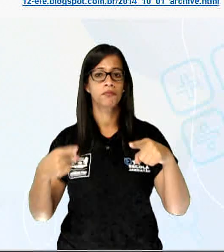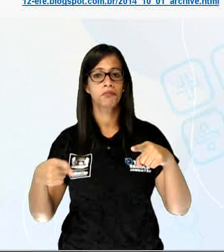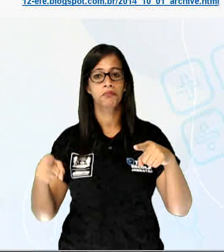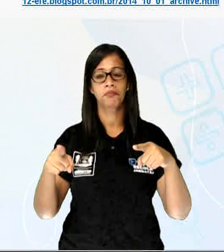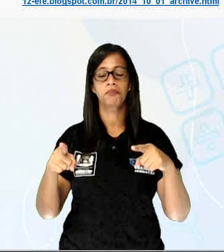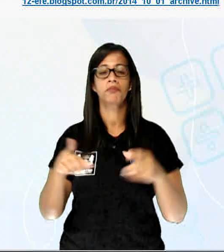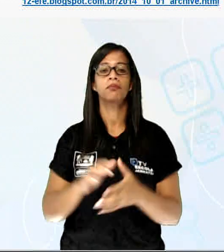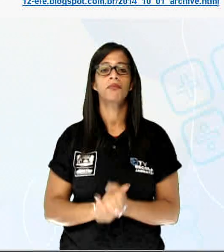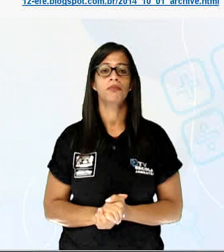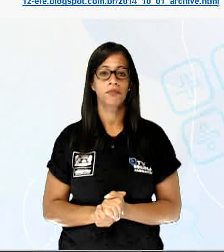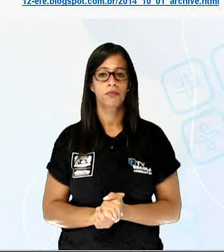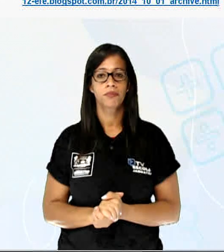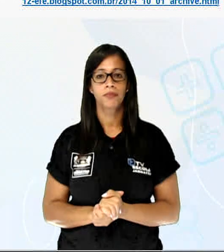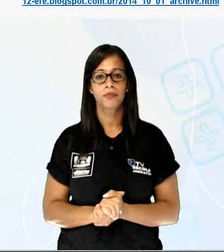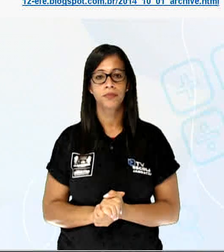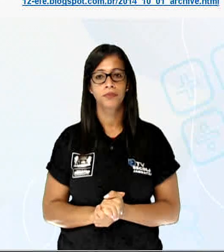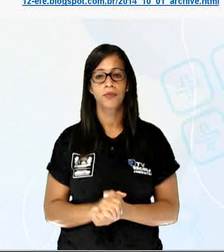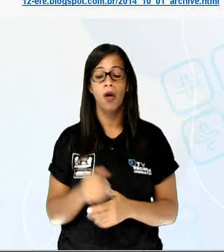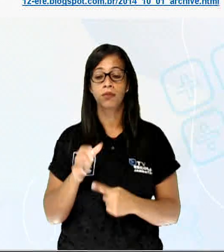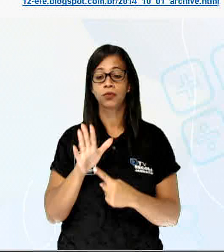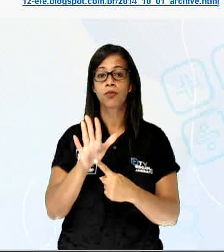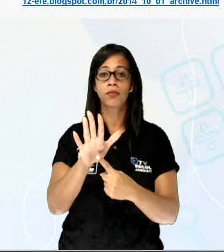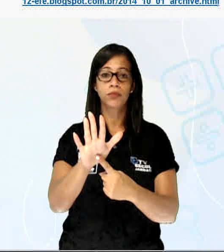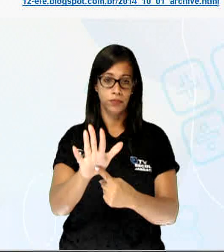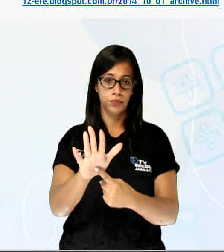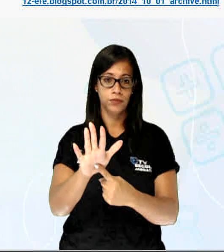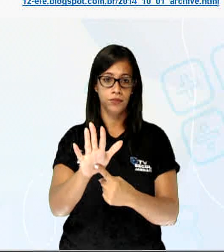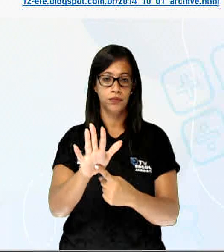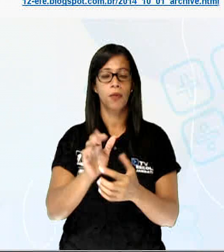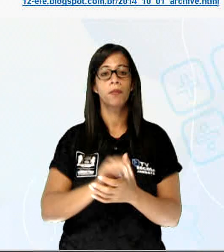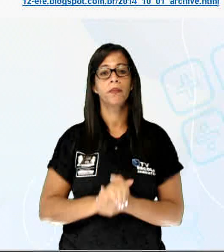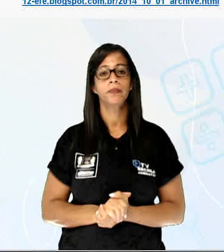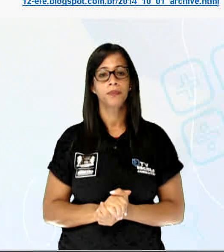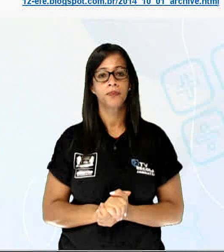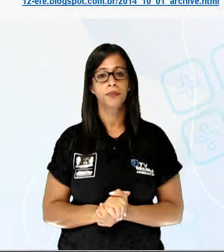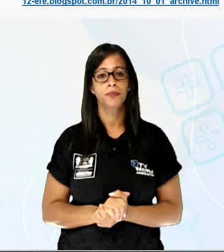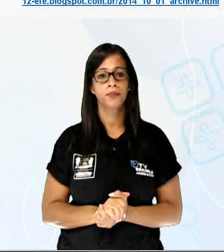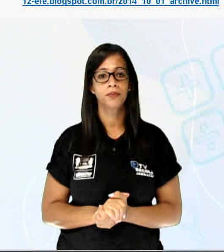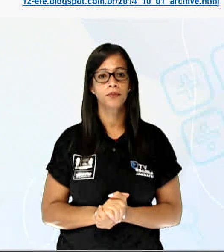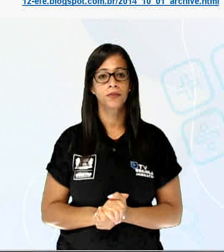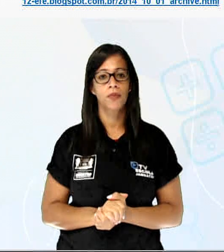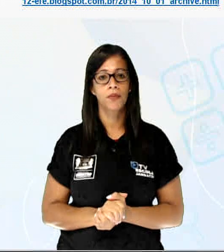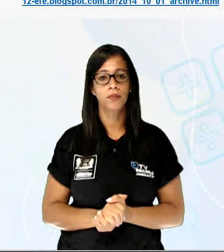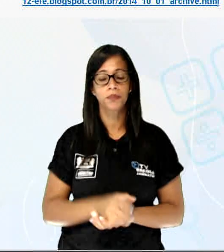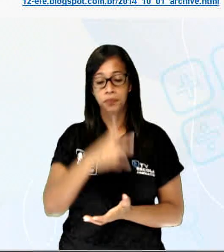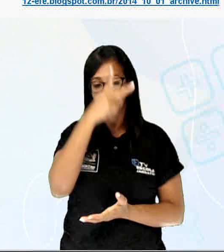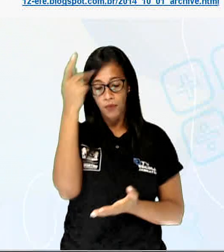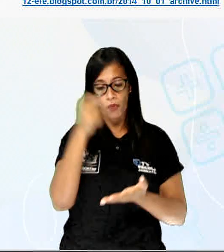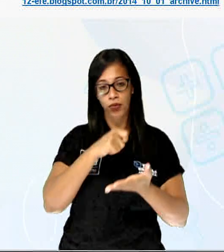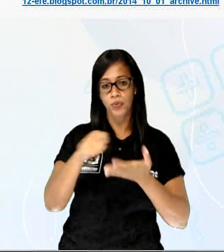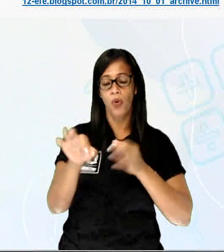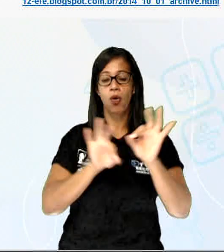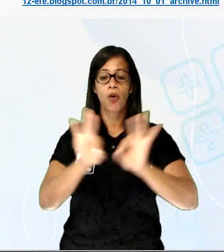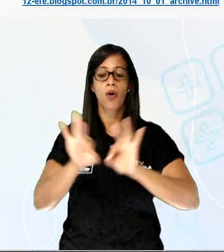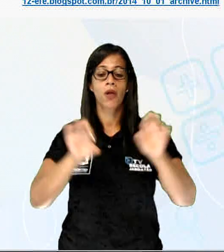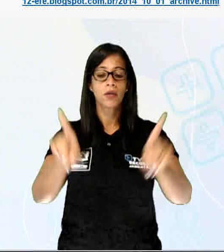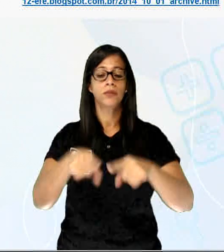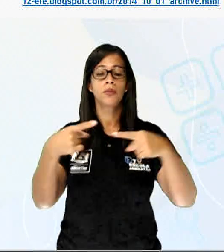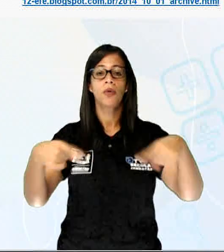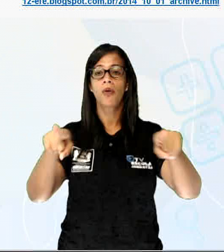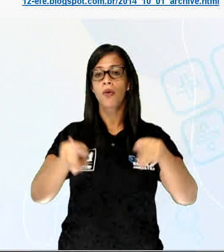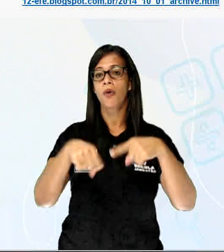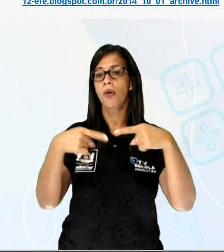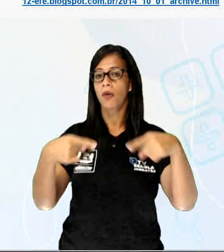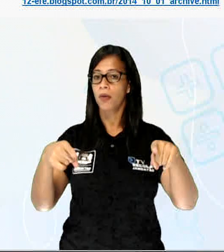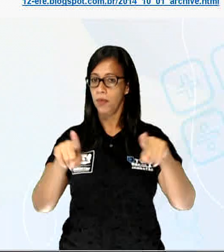as apresentações dos espetáculos. Durante o Renascimento italiano, os compositores começaram a preparar óperas, que será uma